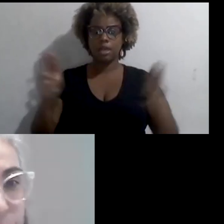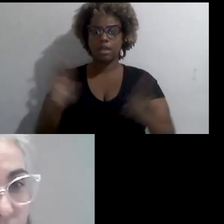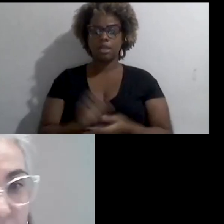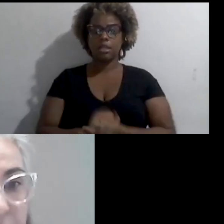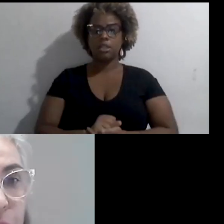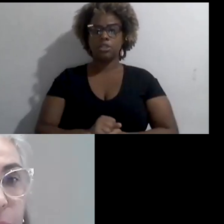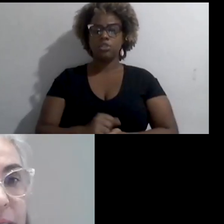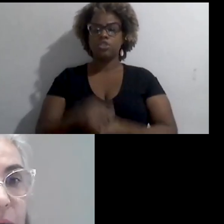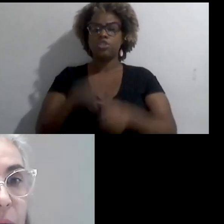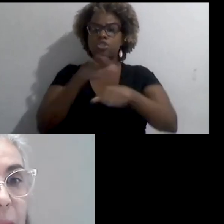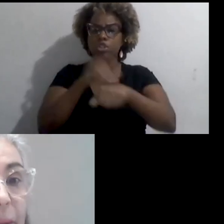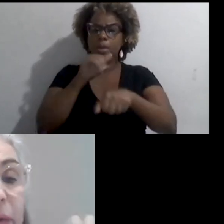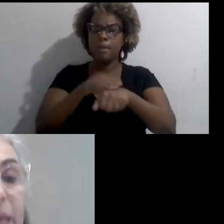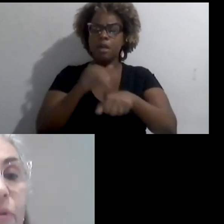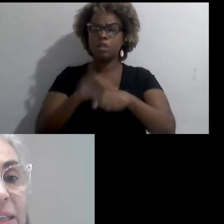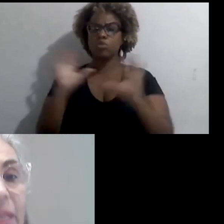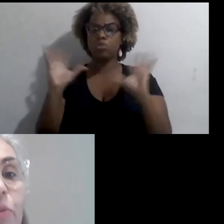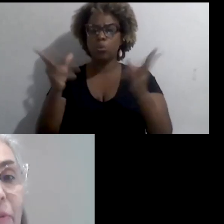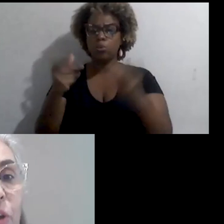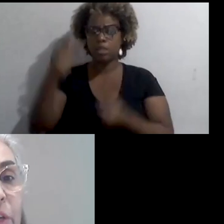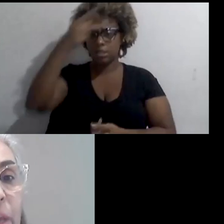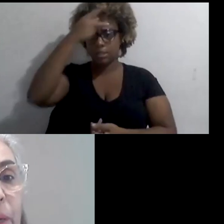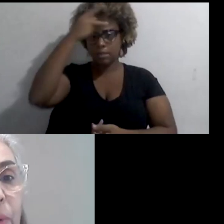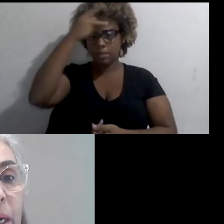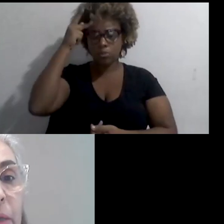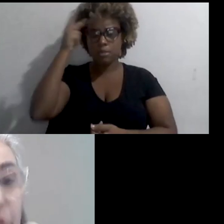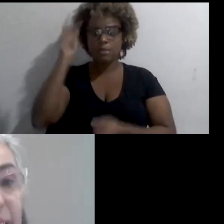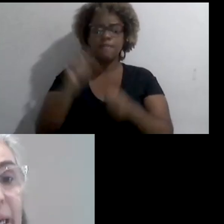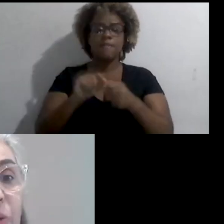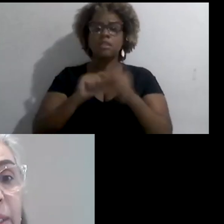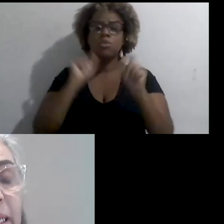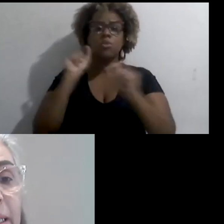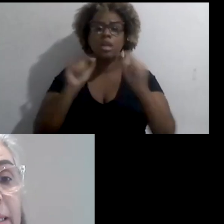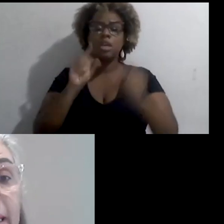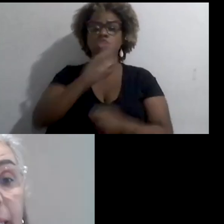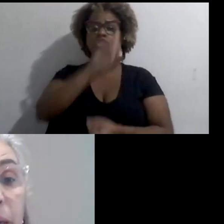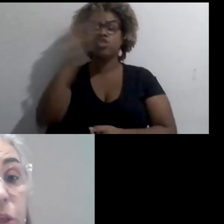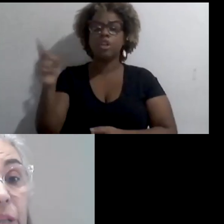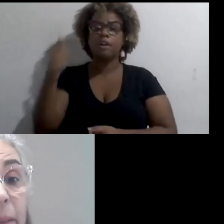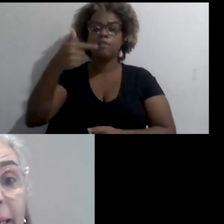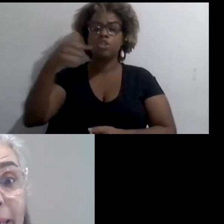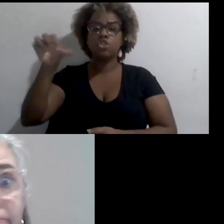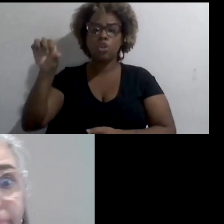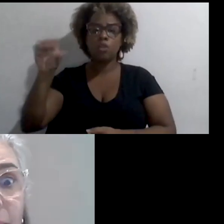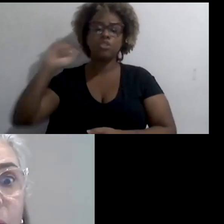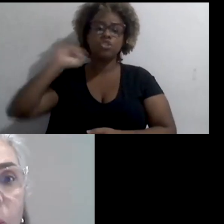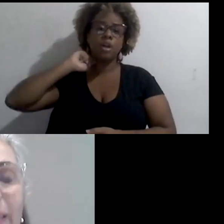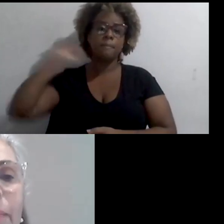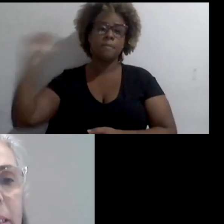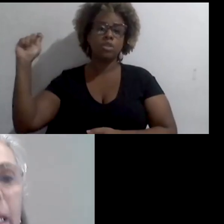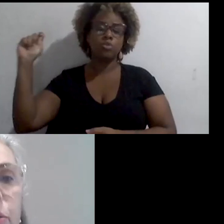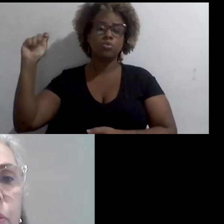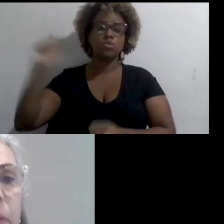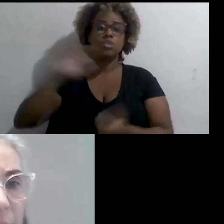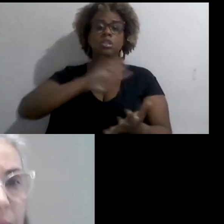todas as pessoas do Brasil para o que, que vão fazer no dia 29 de abril, no Dia Internacional da Dança. E o Estado da Bahia,